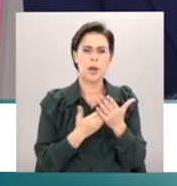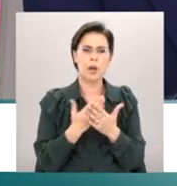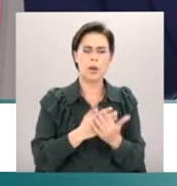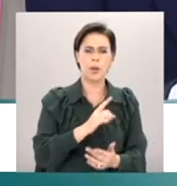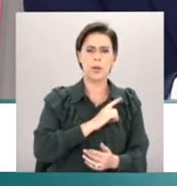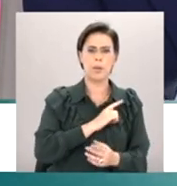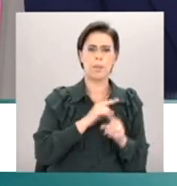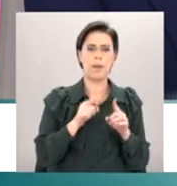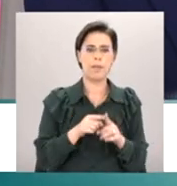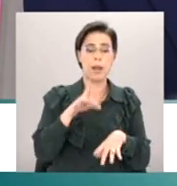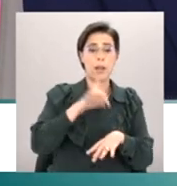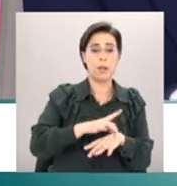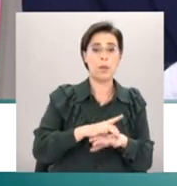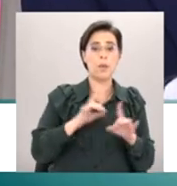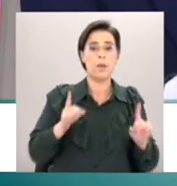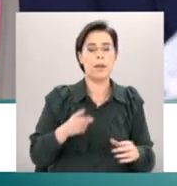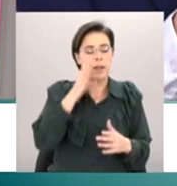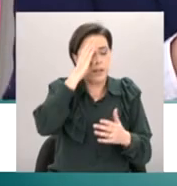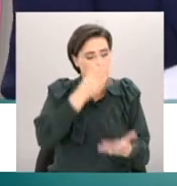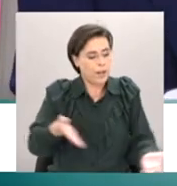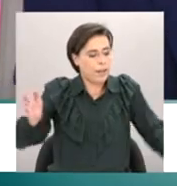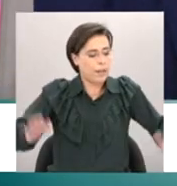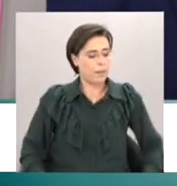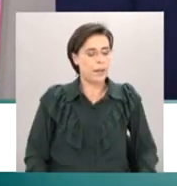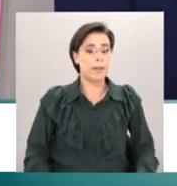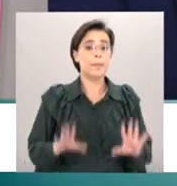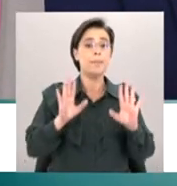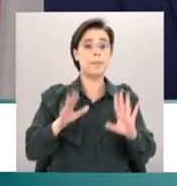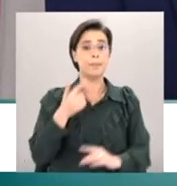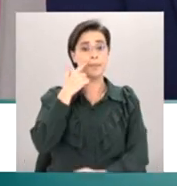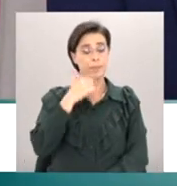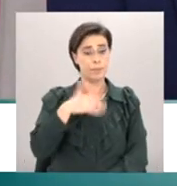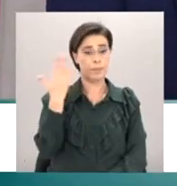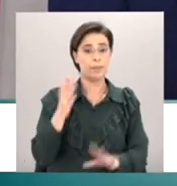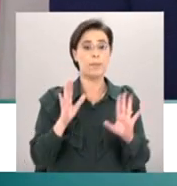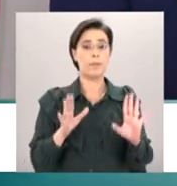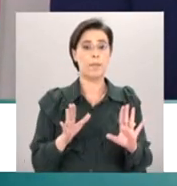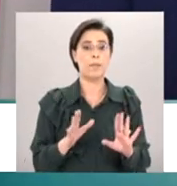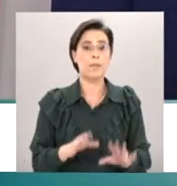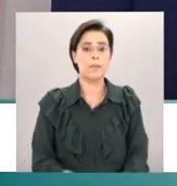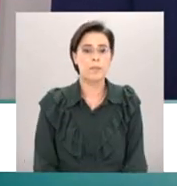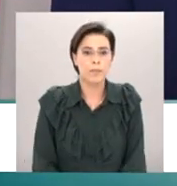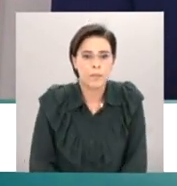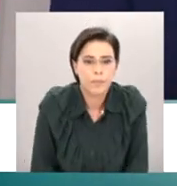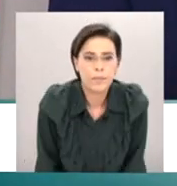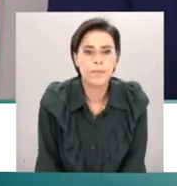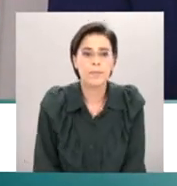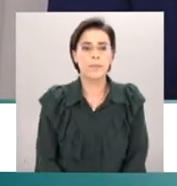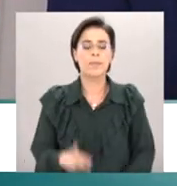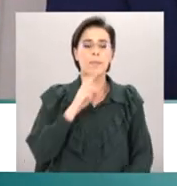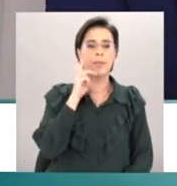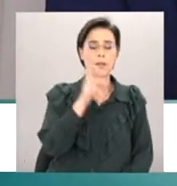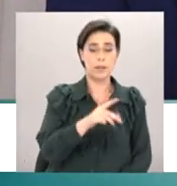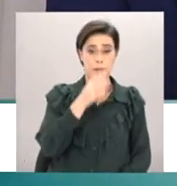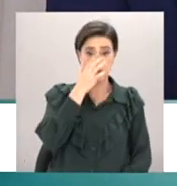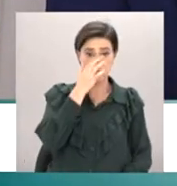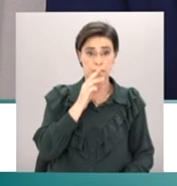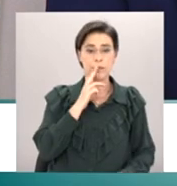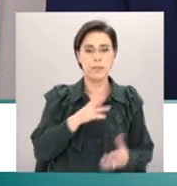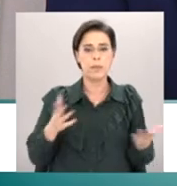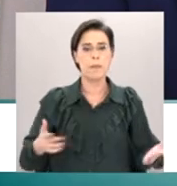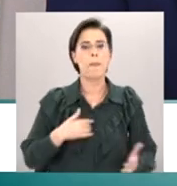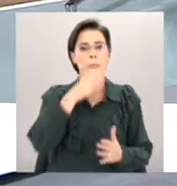privado da doença aqui eu devo dizer que as extraordinárias tivemos só deixar o juntos em segredo responder